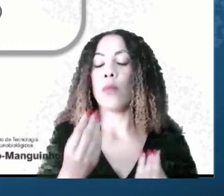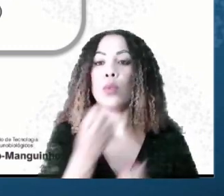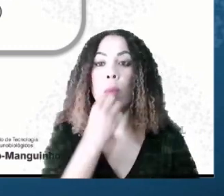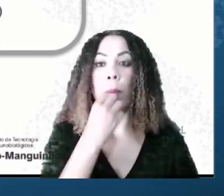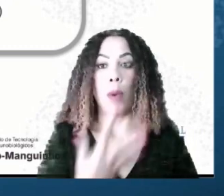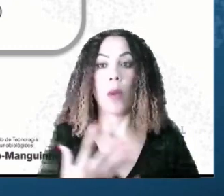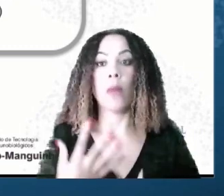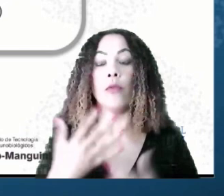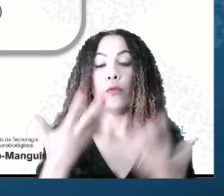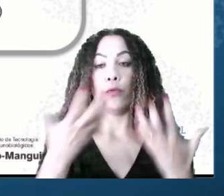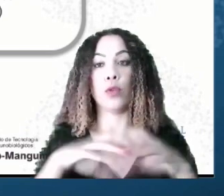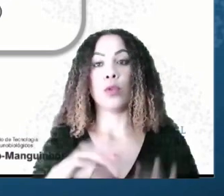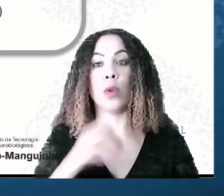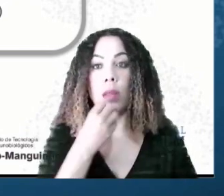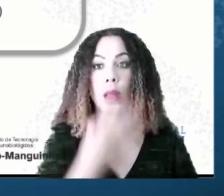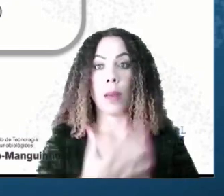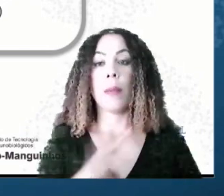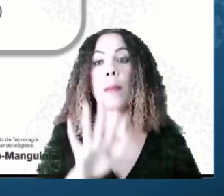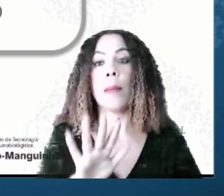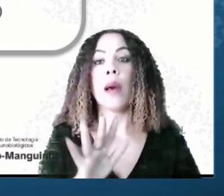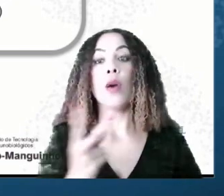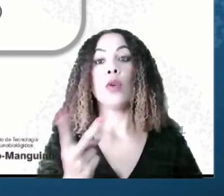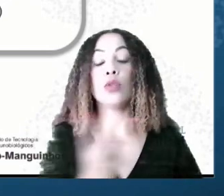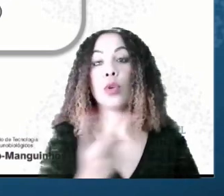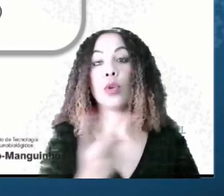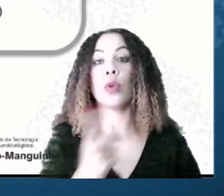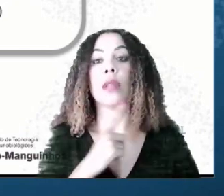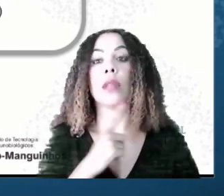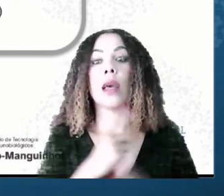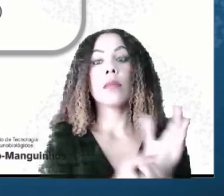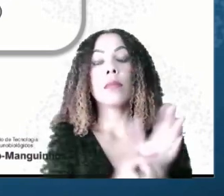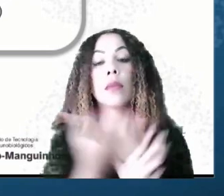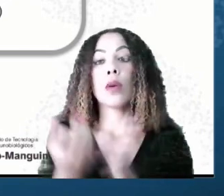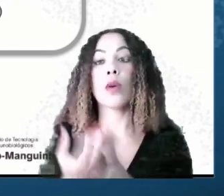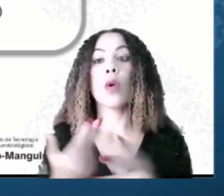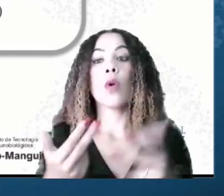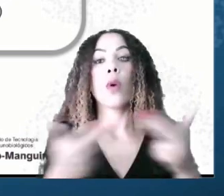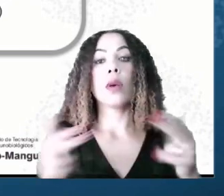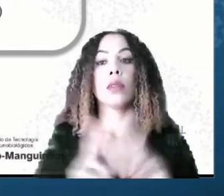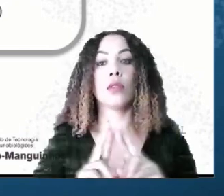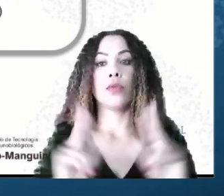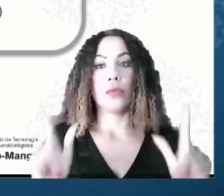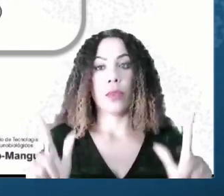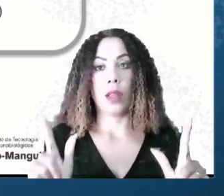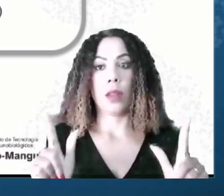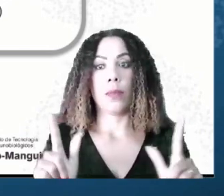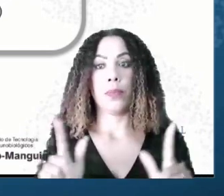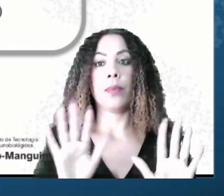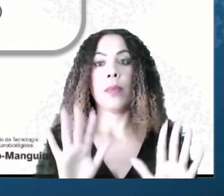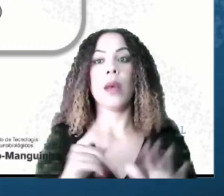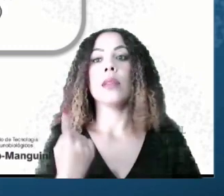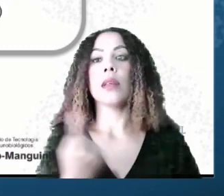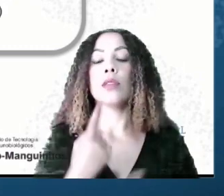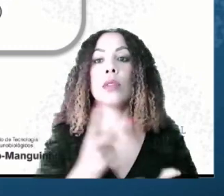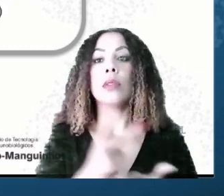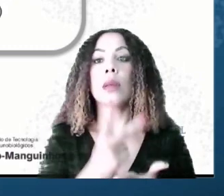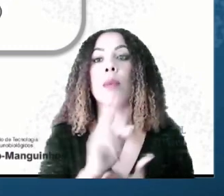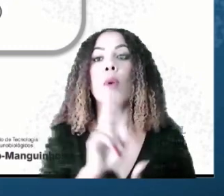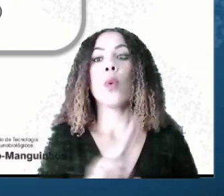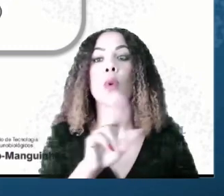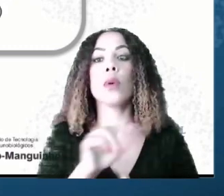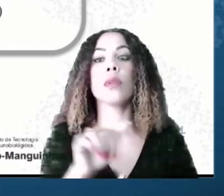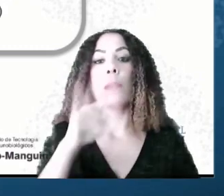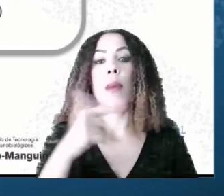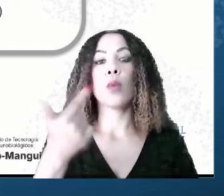efetivas, mas eles geram 2 produtos diferentes. Mas a gente geralmente usa mais a